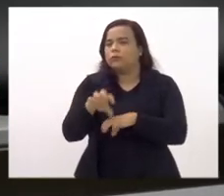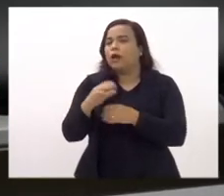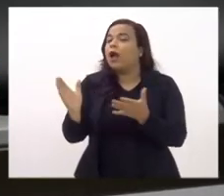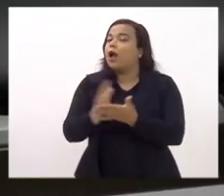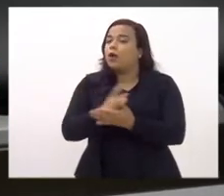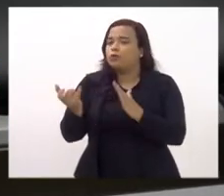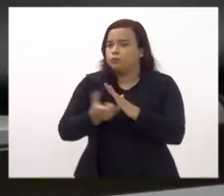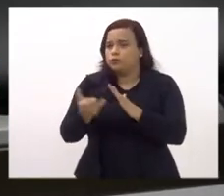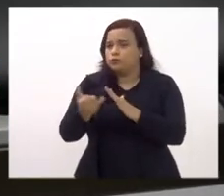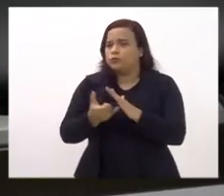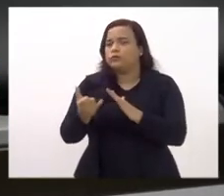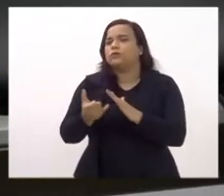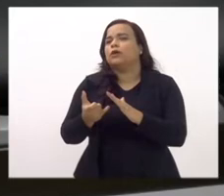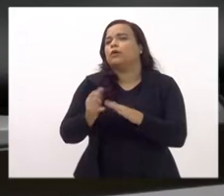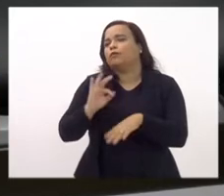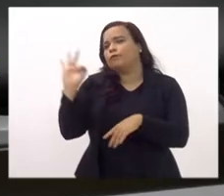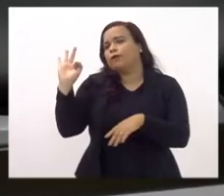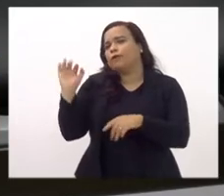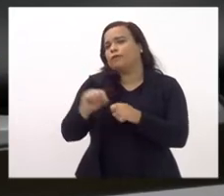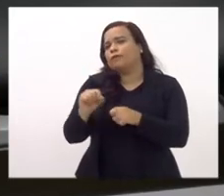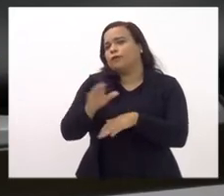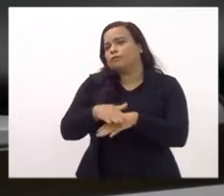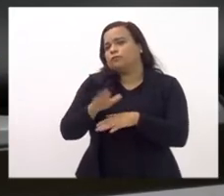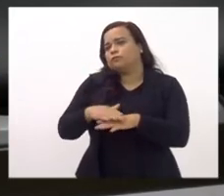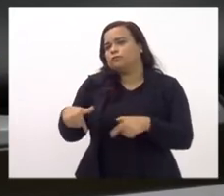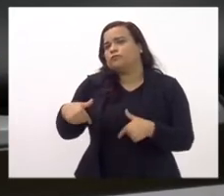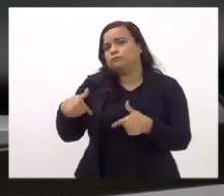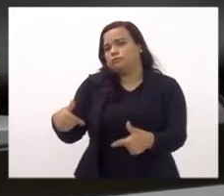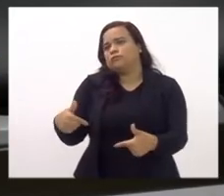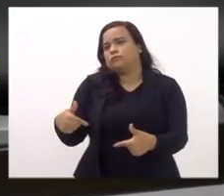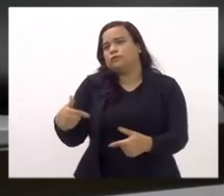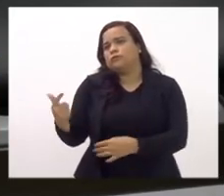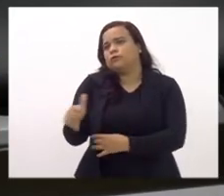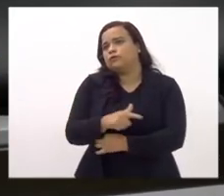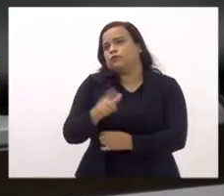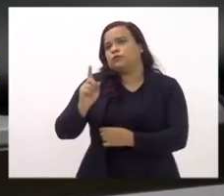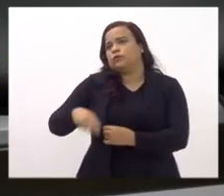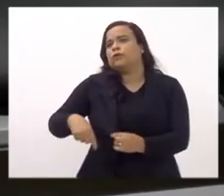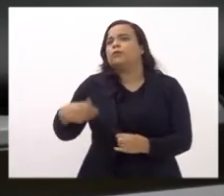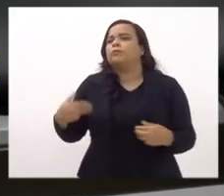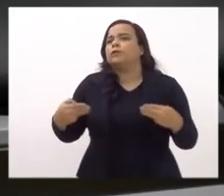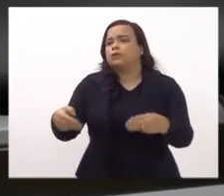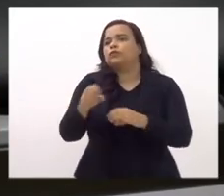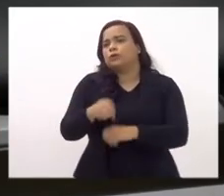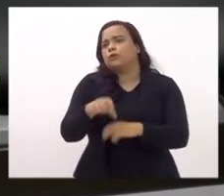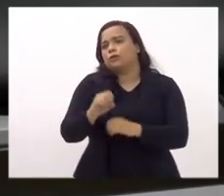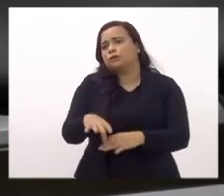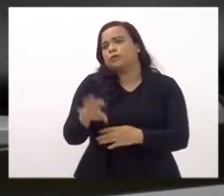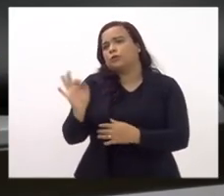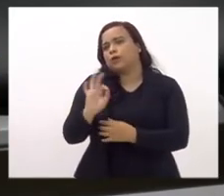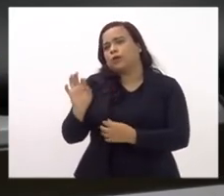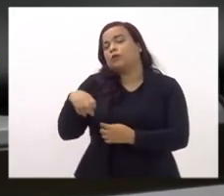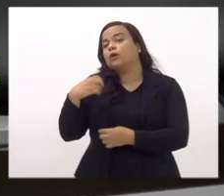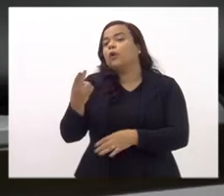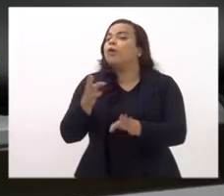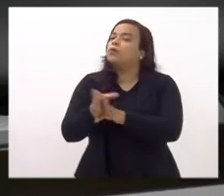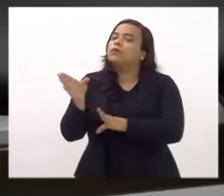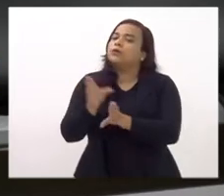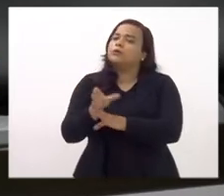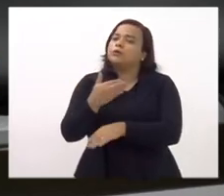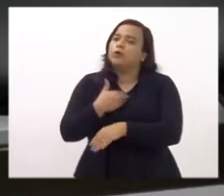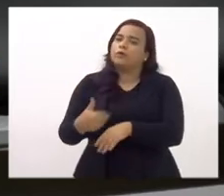fizeram iniciativa por vontade própria, né? Não por uma iniciativa do ministro da Educação, nem por uma orientação do